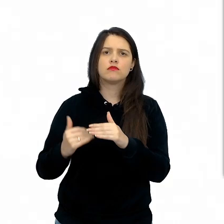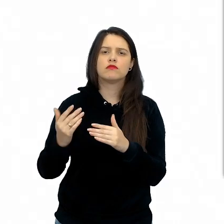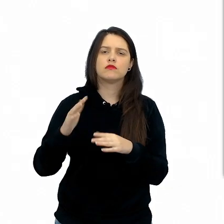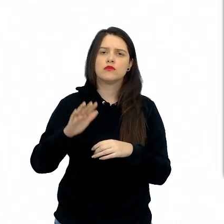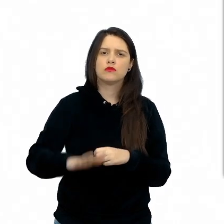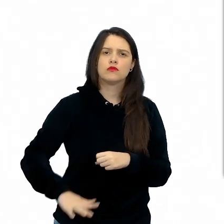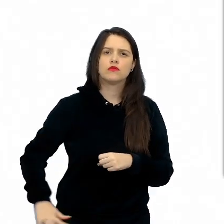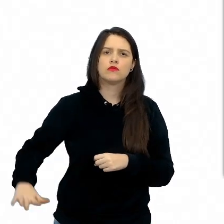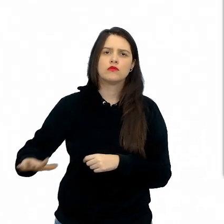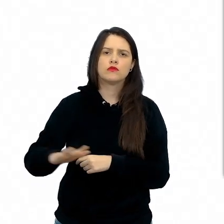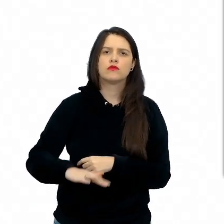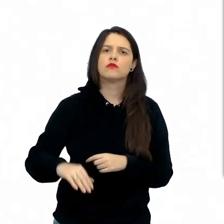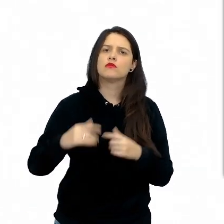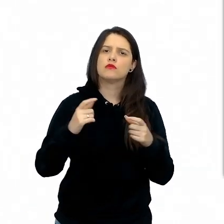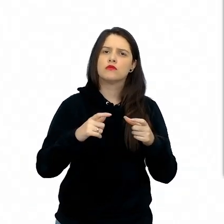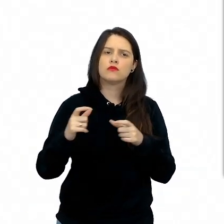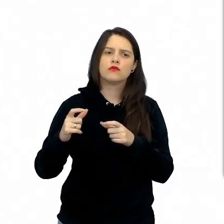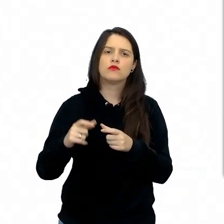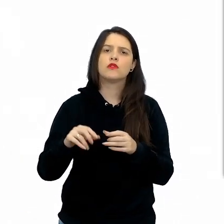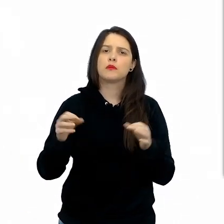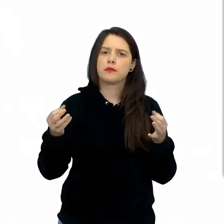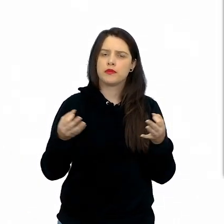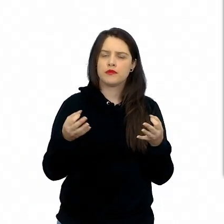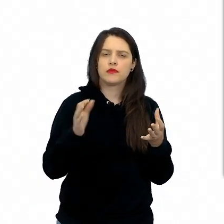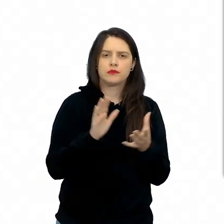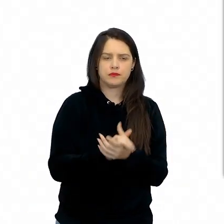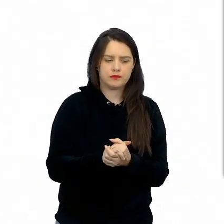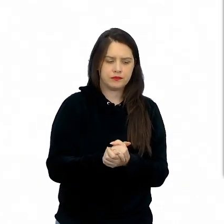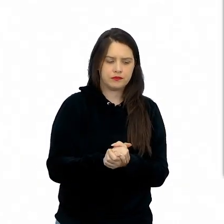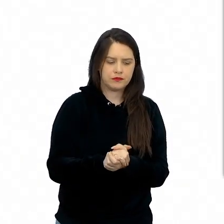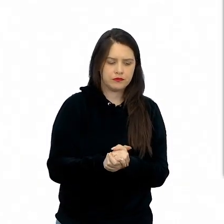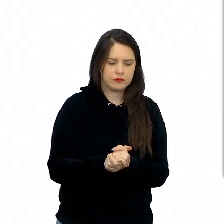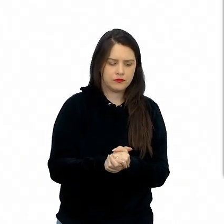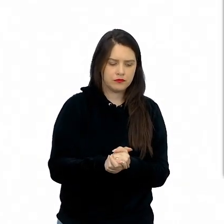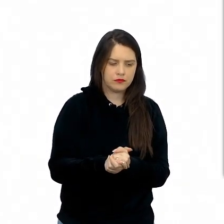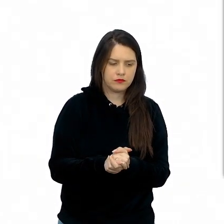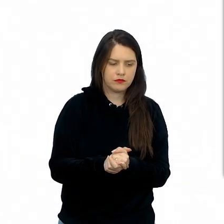área como medida de superfície.